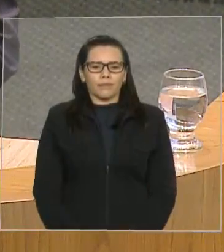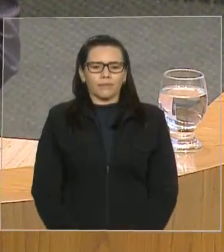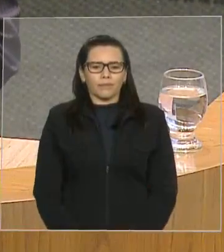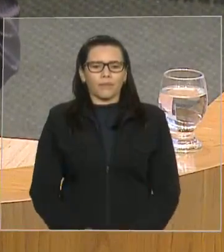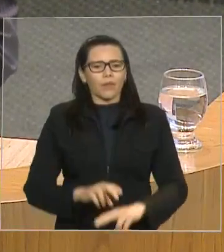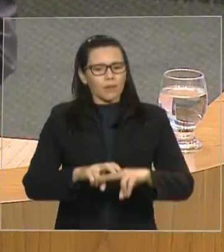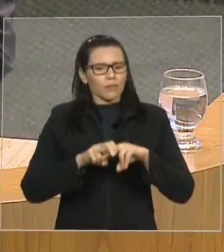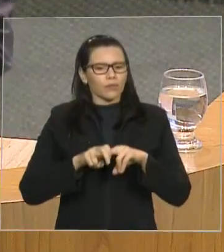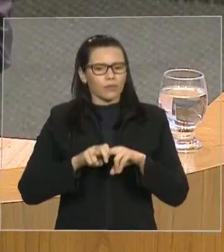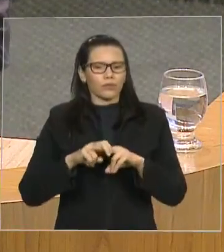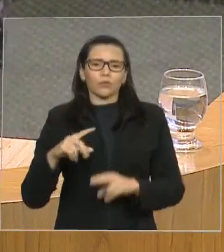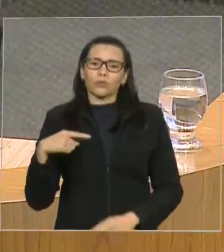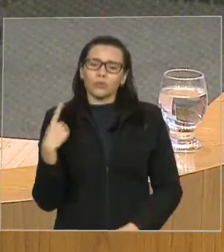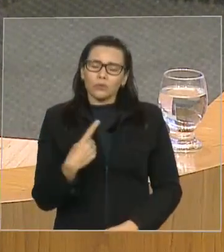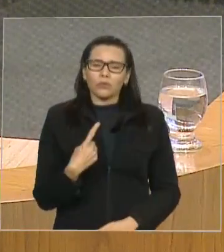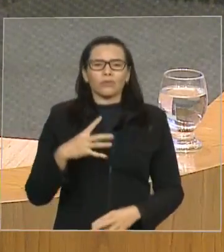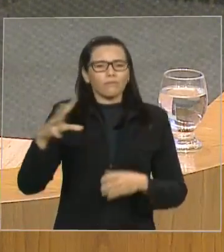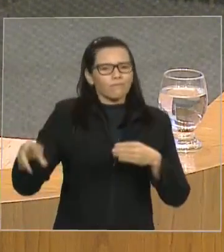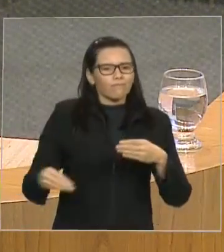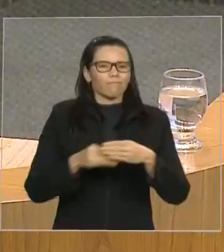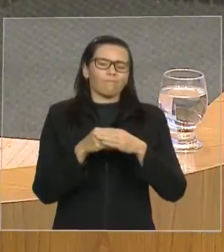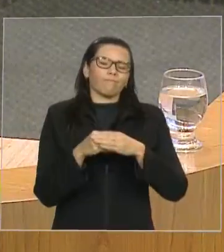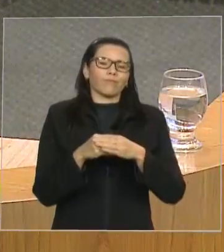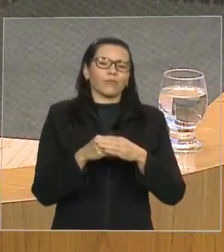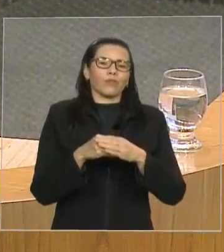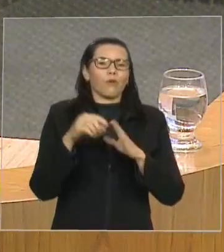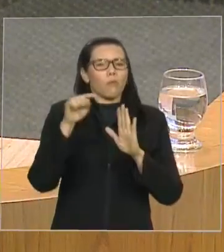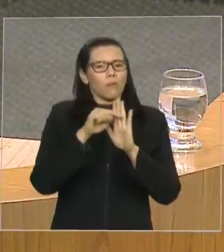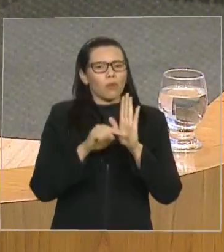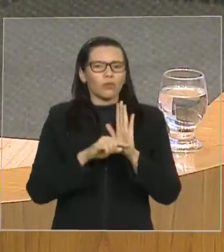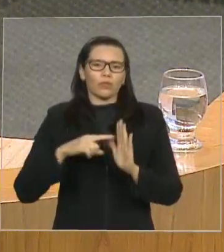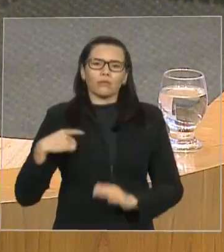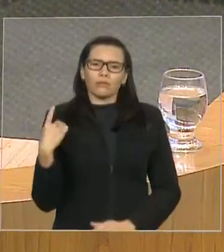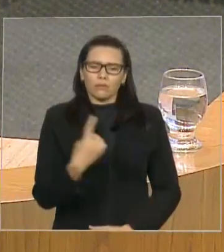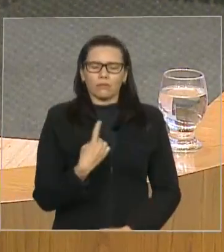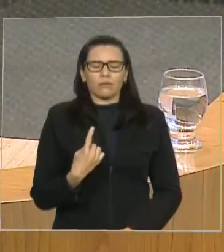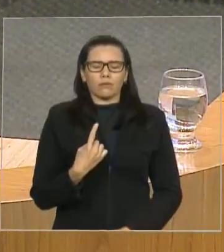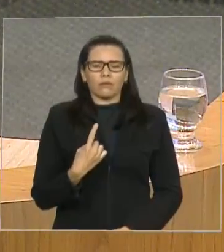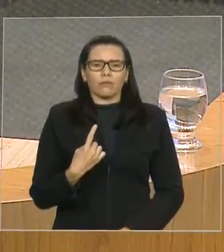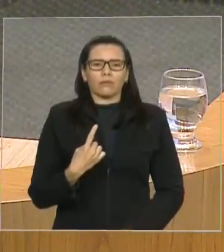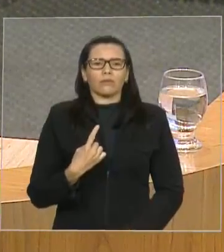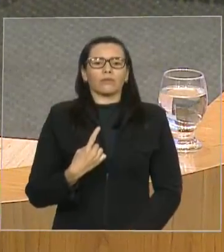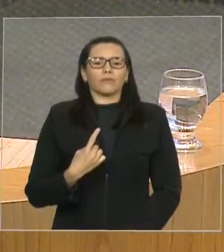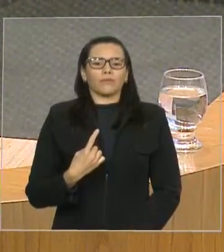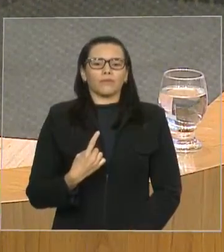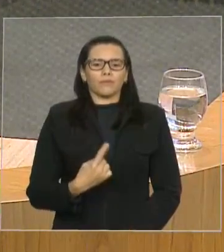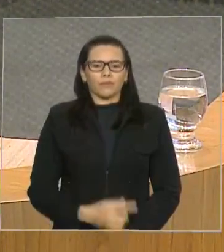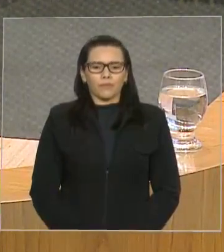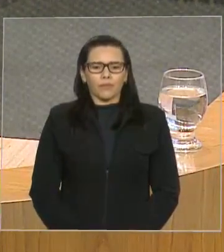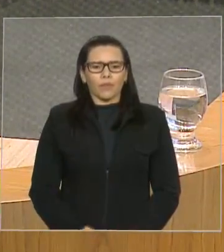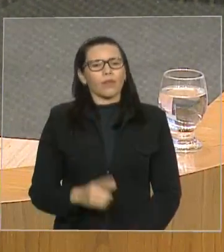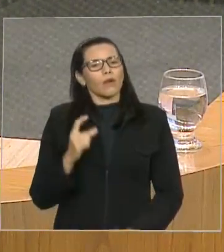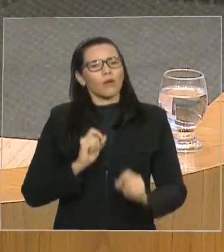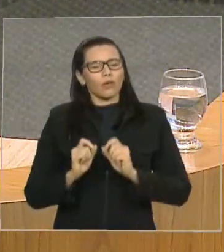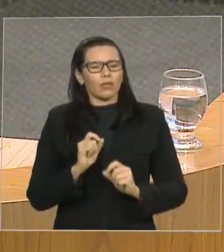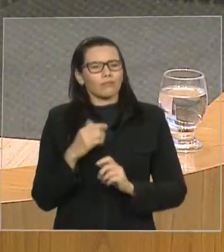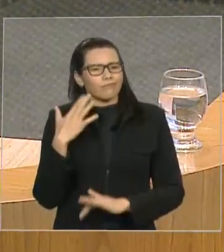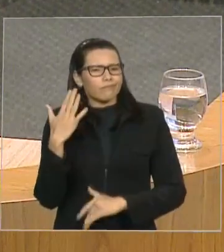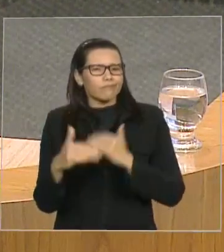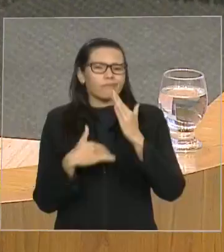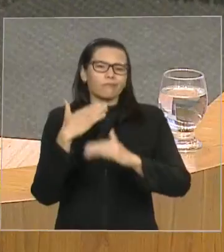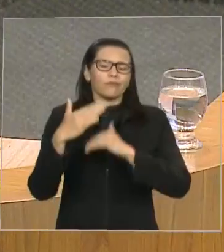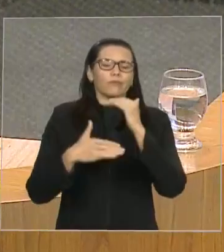colocamos nos nossos projetos, seja no nosso projeto político institucional, no nosso projeto de desenvolvimento, nos